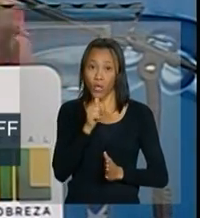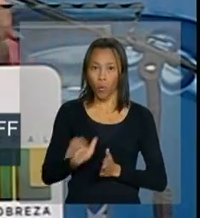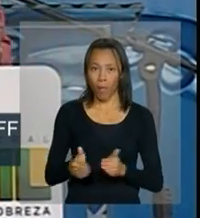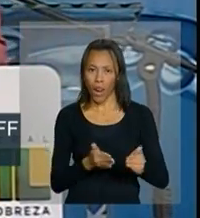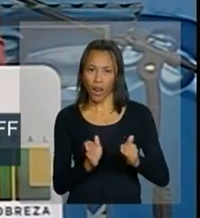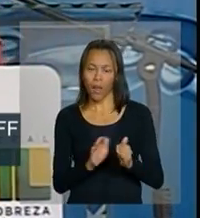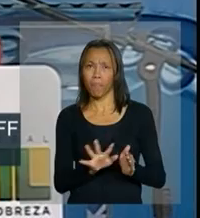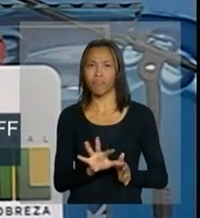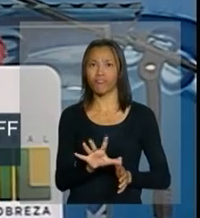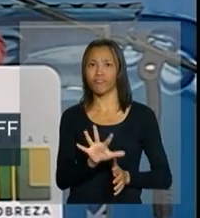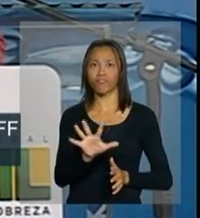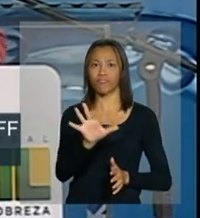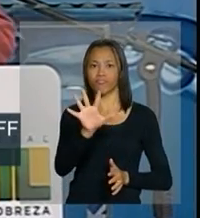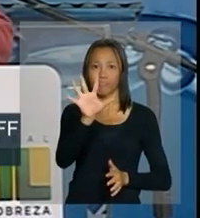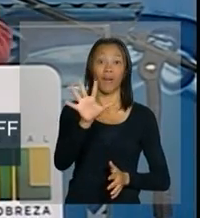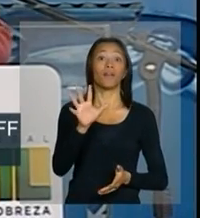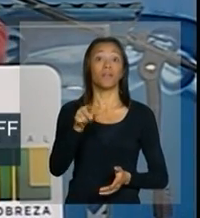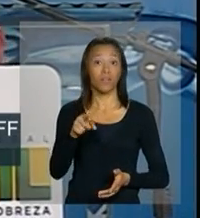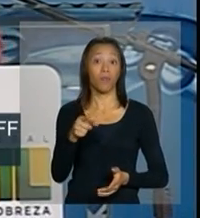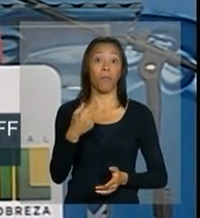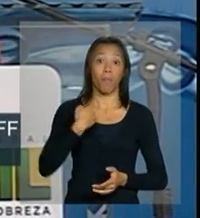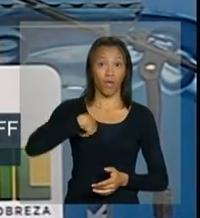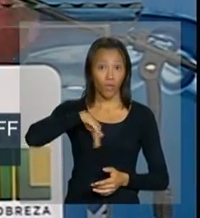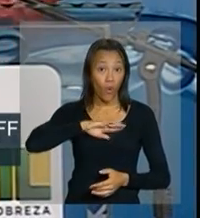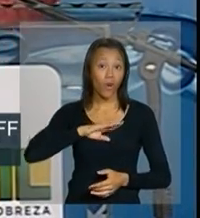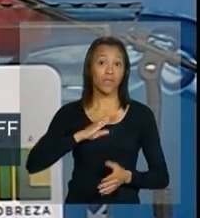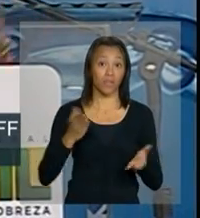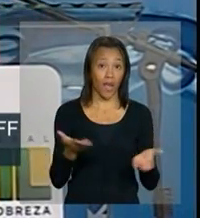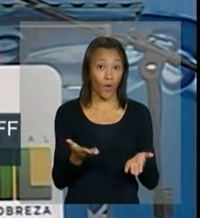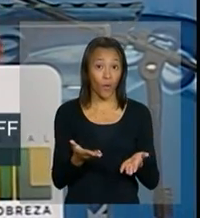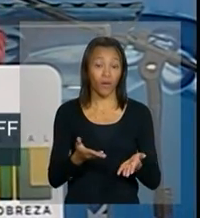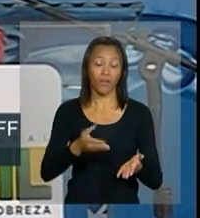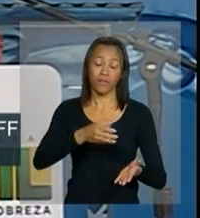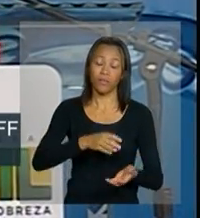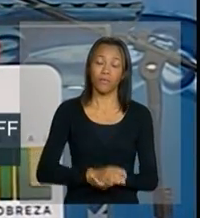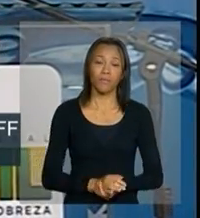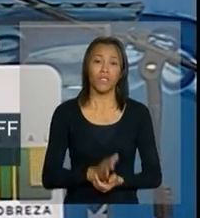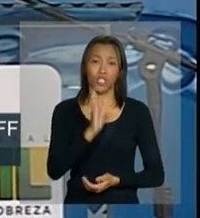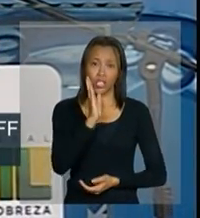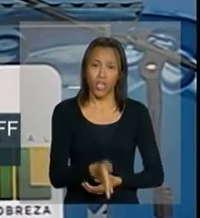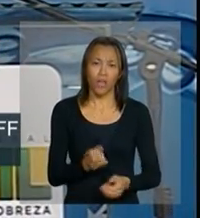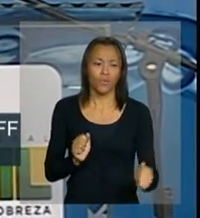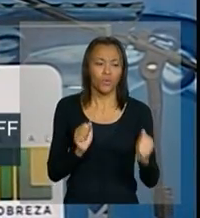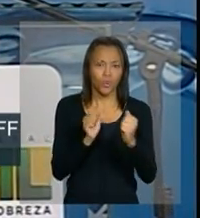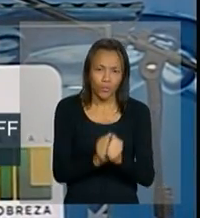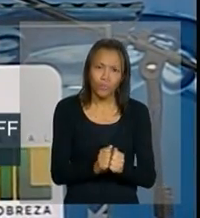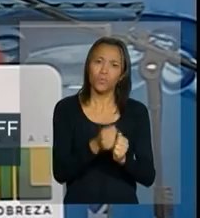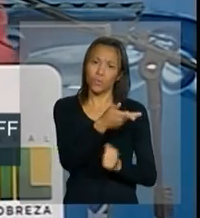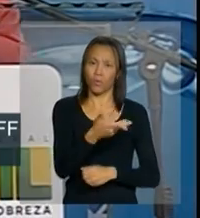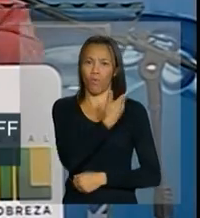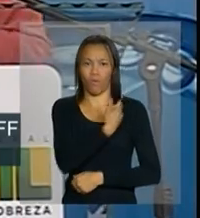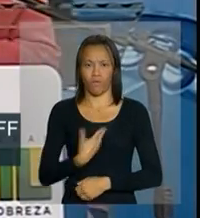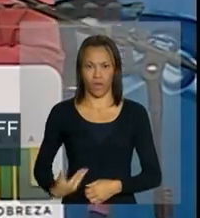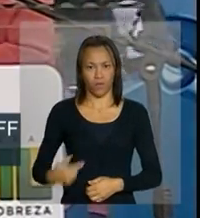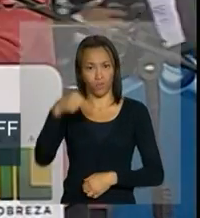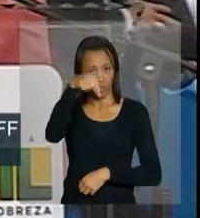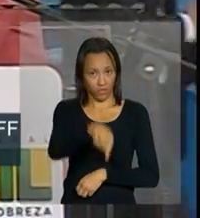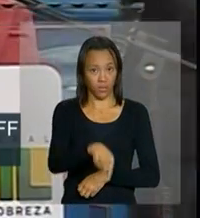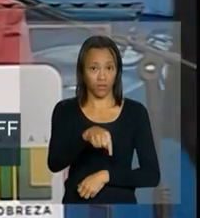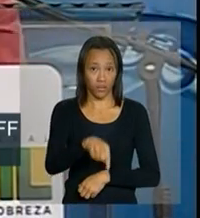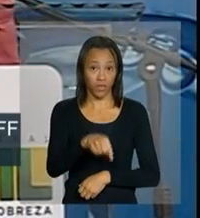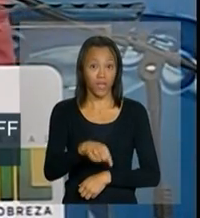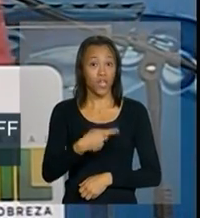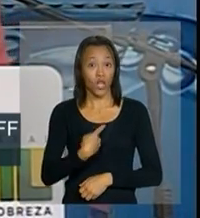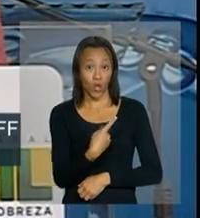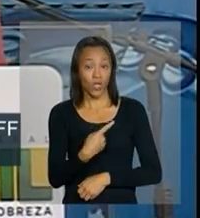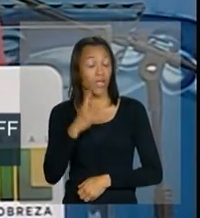E, portanto, para nós agora, chegou a hora, junto com o Jacques Wagner, da gente